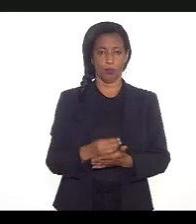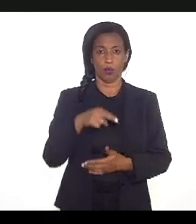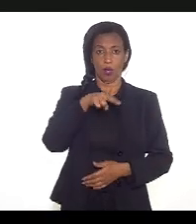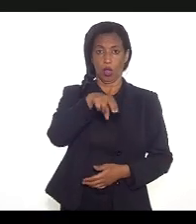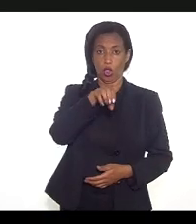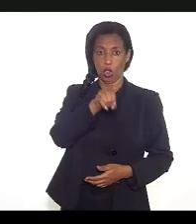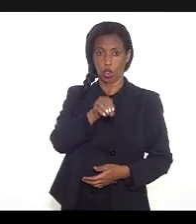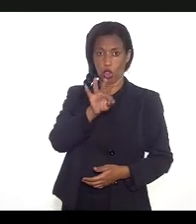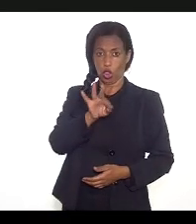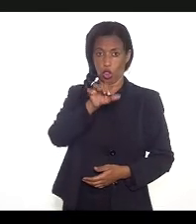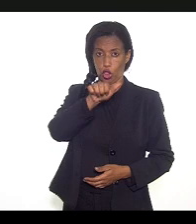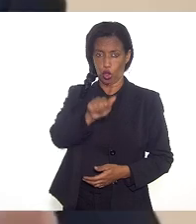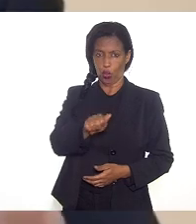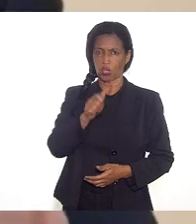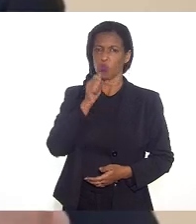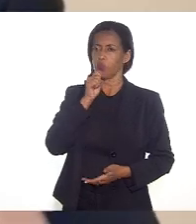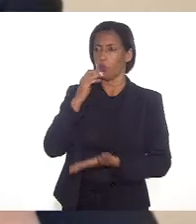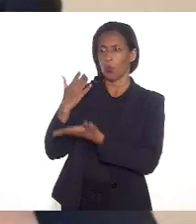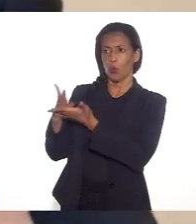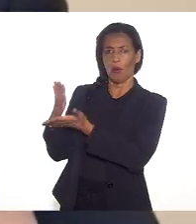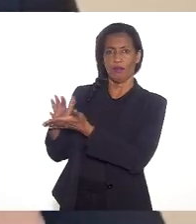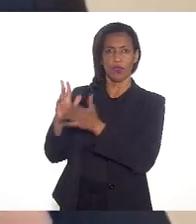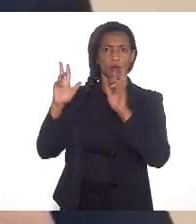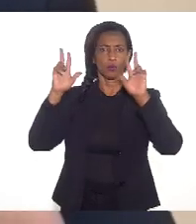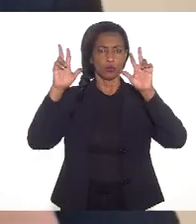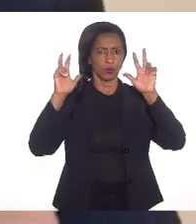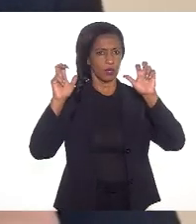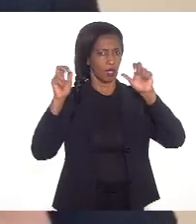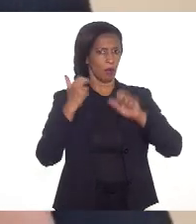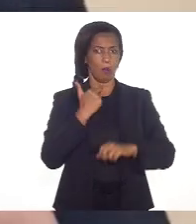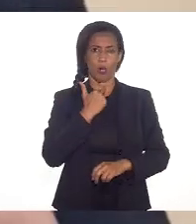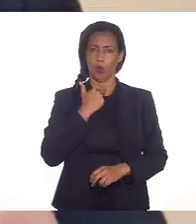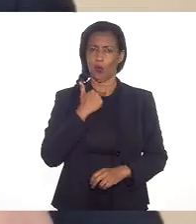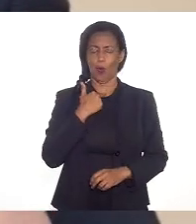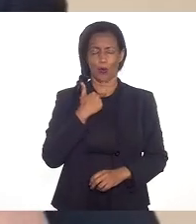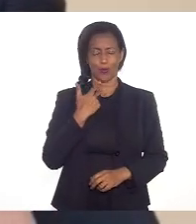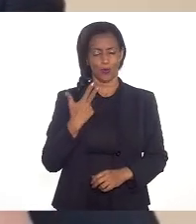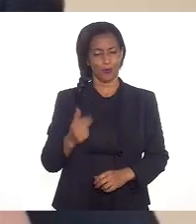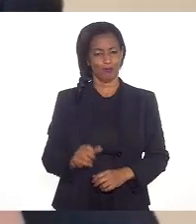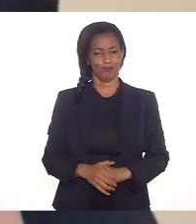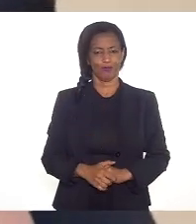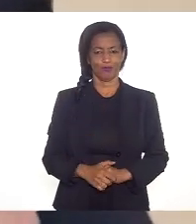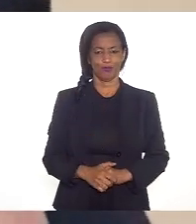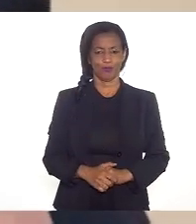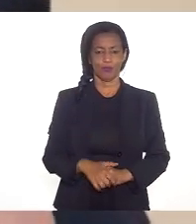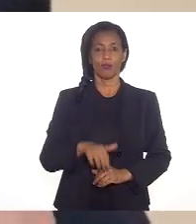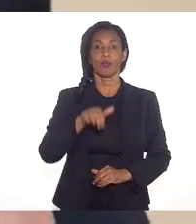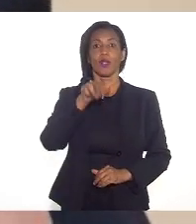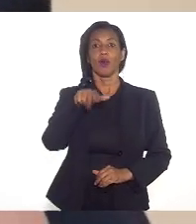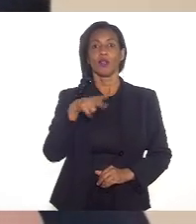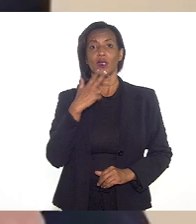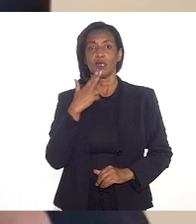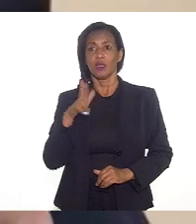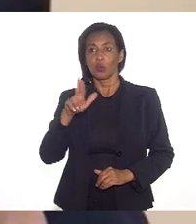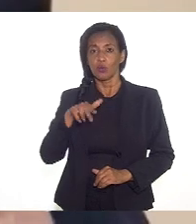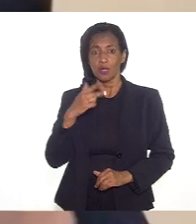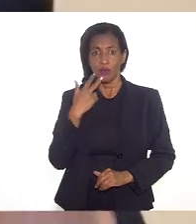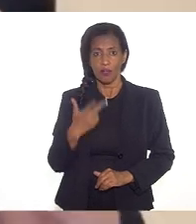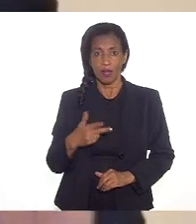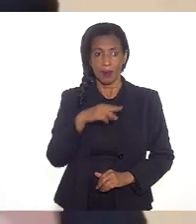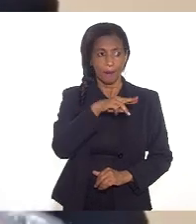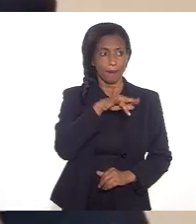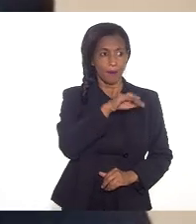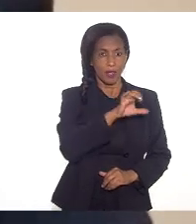nota. Não tem muito a ver com o nosso tema, mas eu não posso deixar de fazer esse registro aqui. Alguém quer fazer uso da palavra? Professor Paulo,